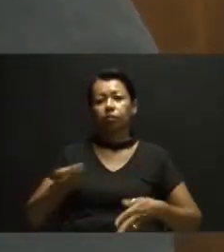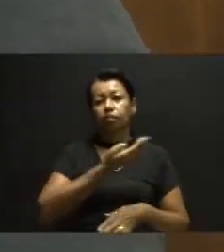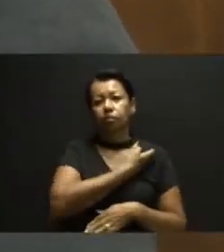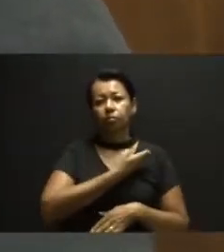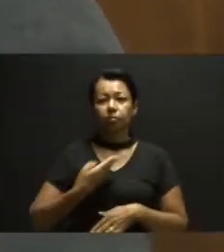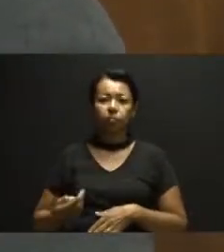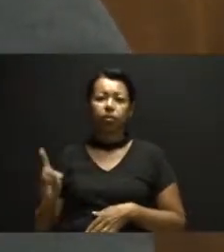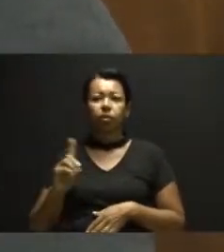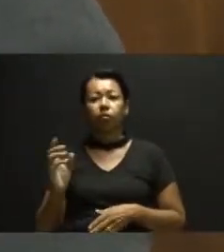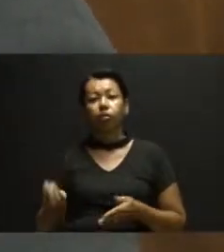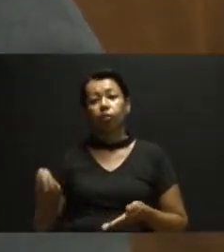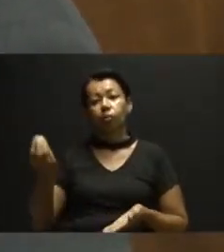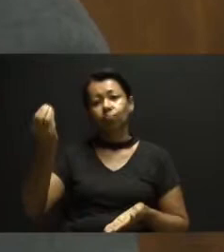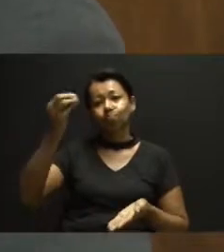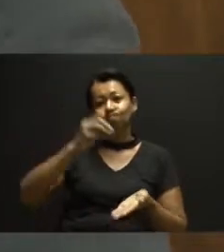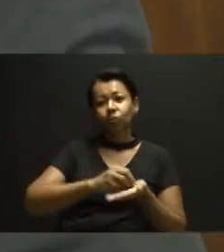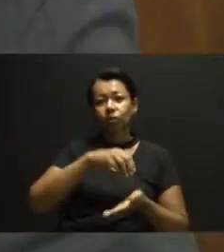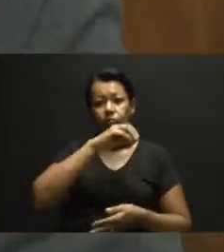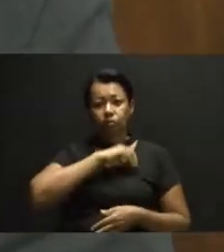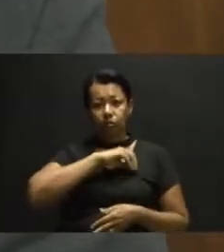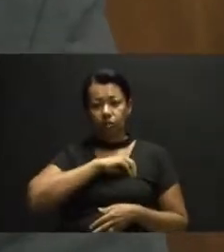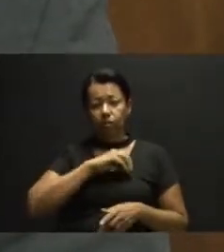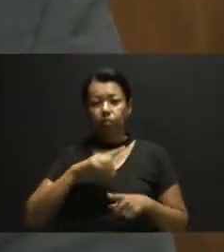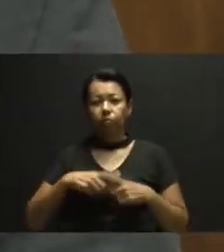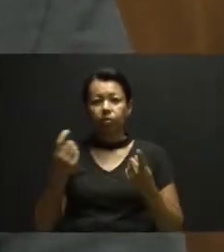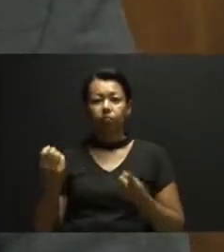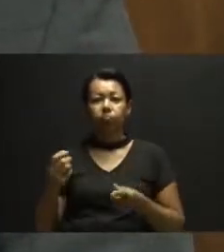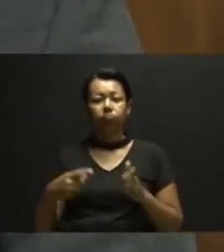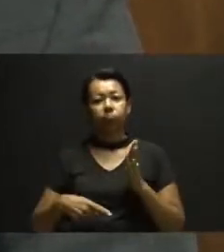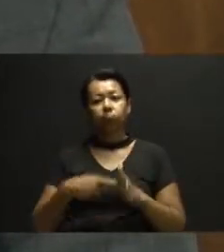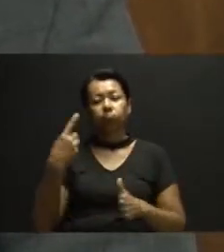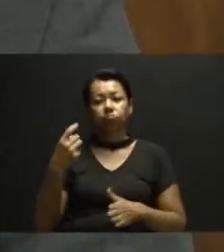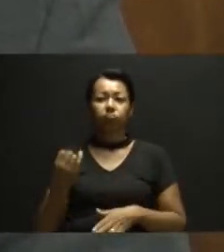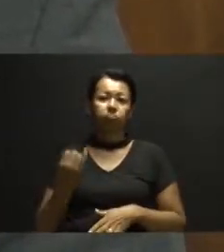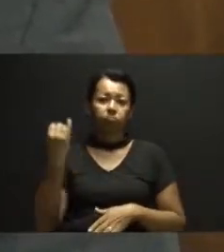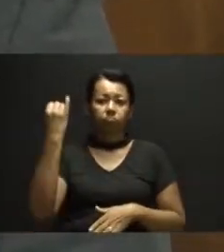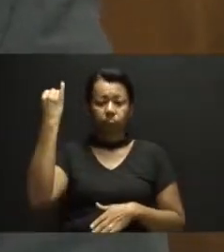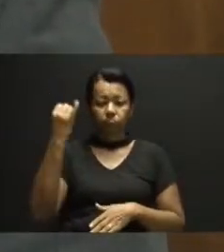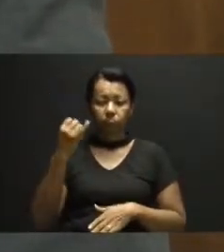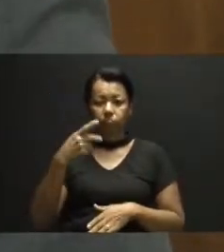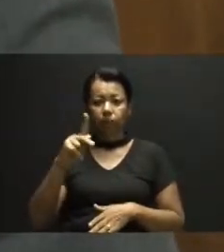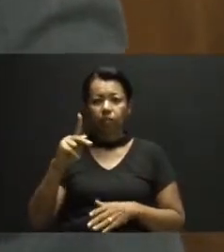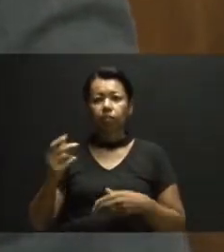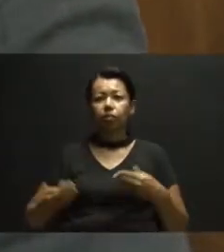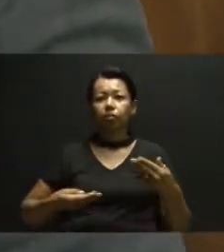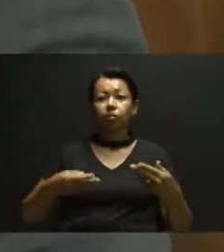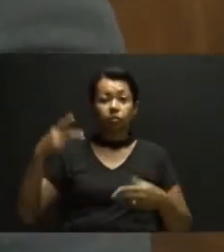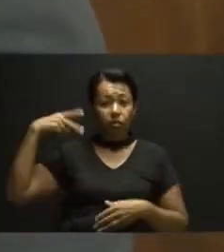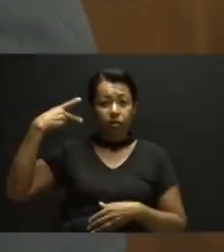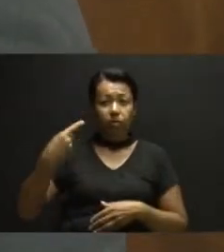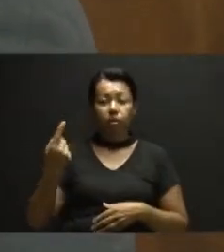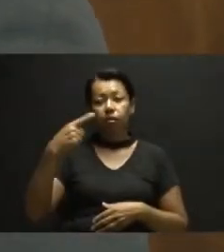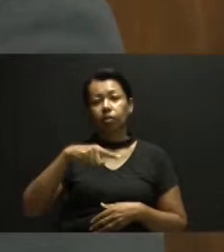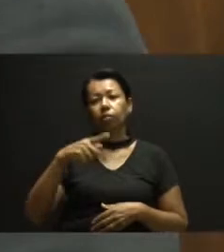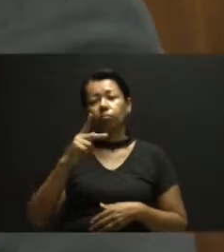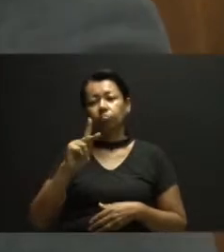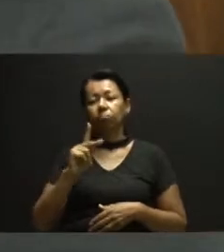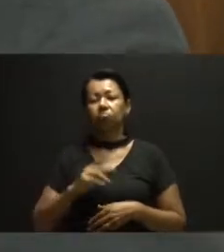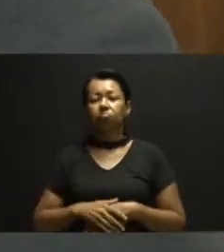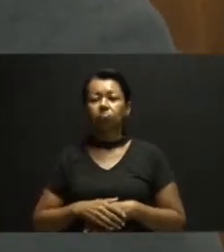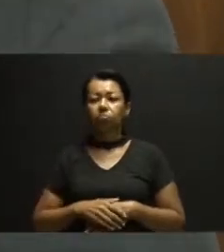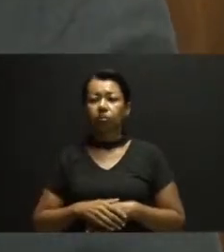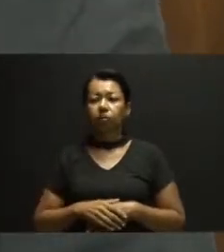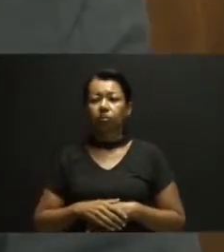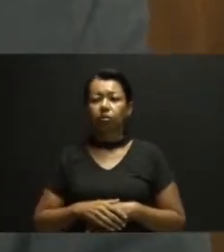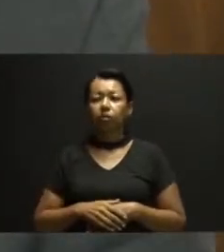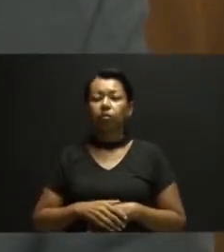só recomposição e compôs ou já é a prioridade dos vereadores aqui para poder brigar em relação a isso aí já